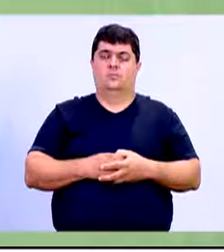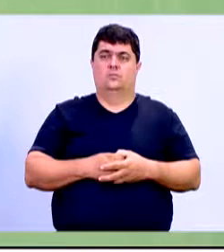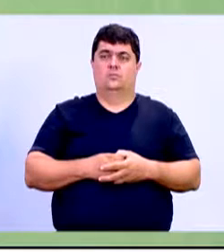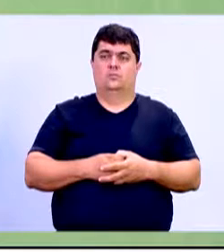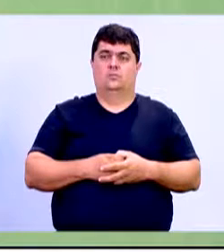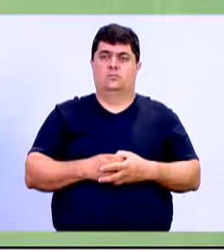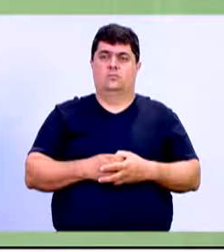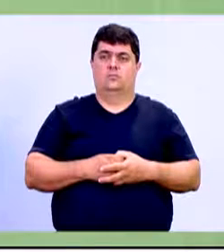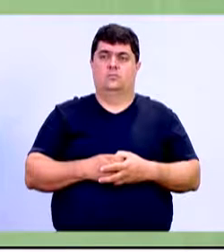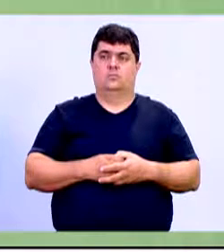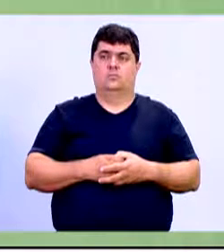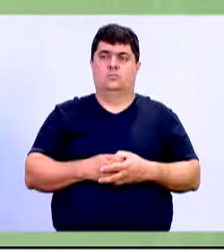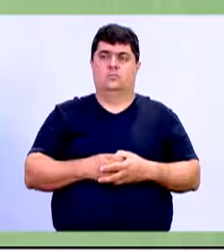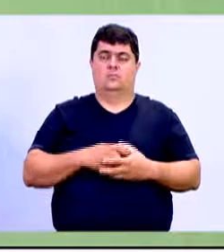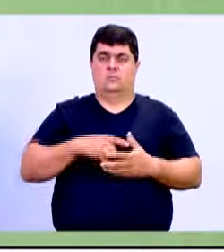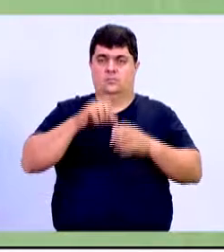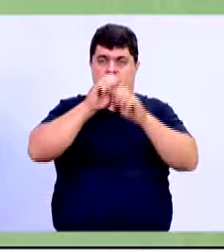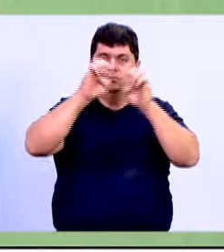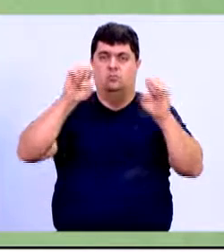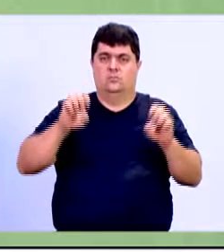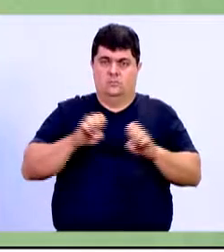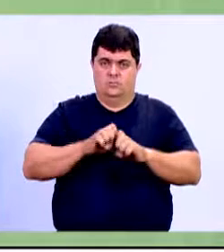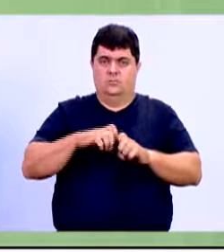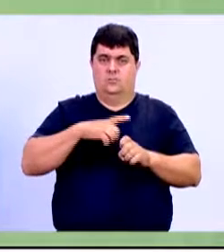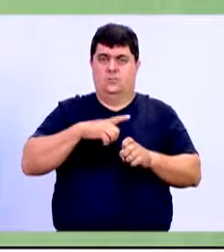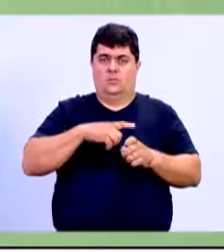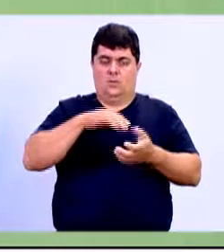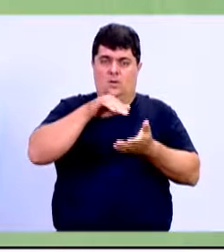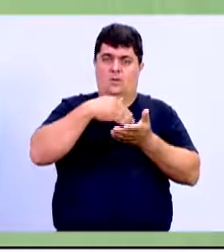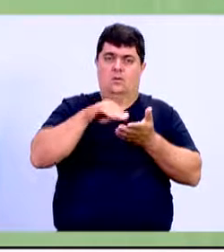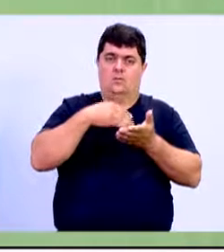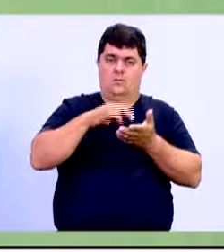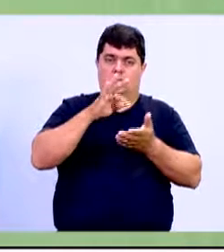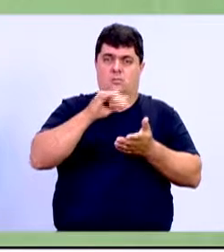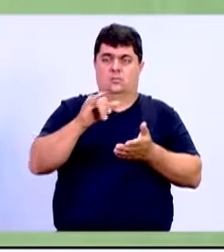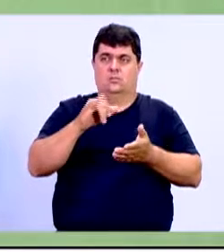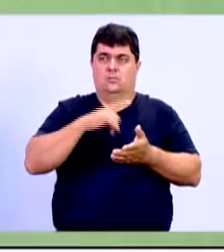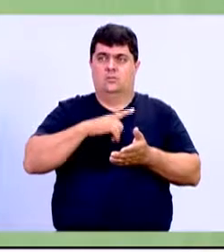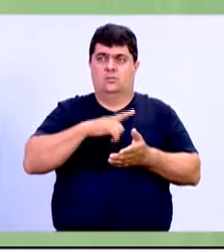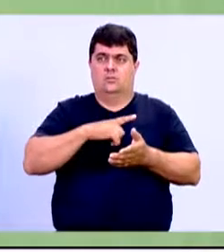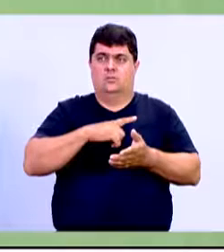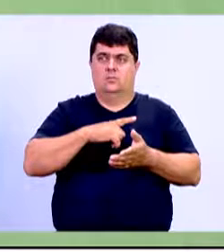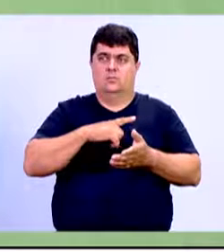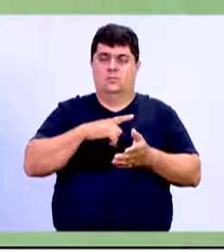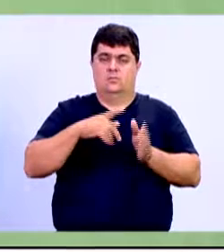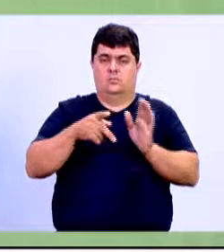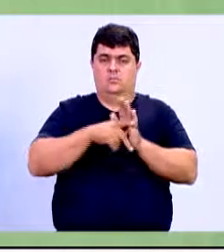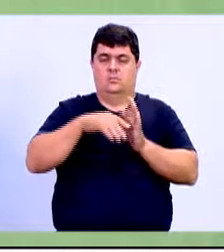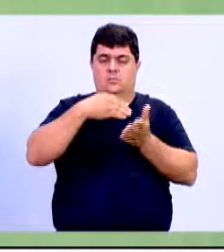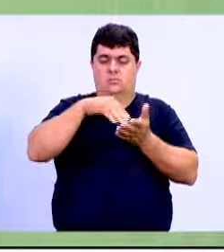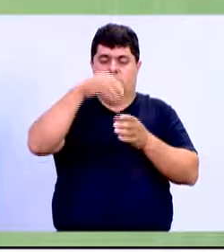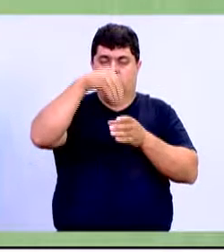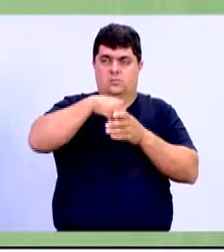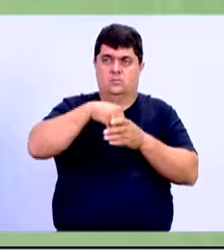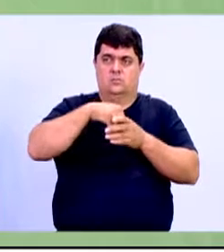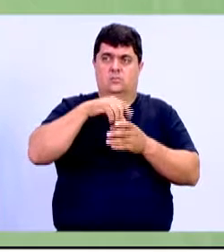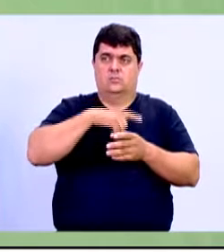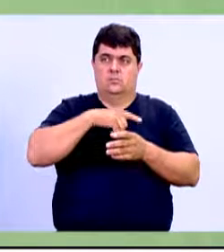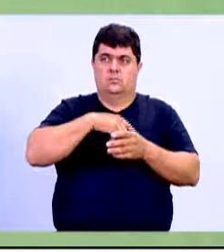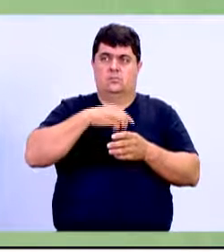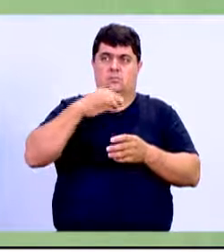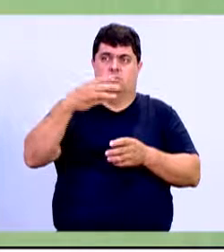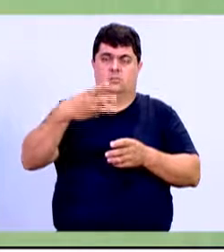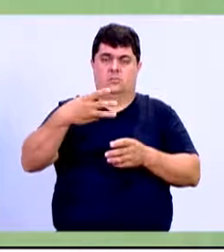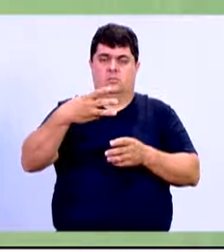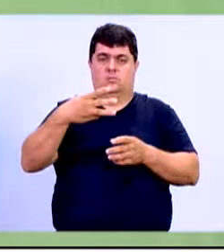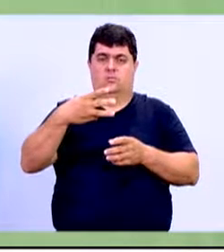Esta aqui é a estrutura da Secretaria de TI, então temos aqui a caixinha da Secretaria, aqui 3 caixinhas